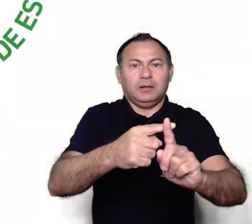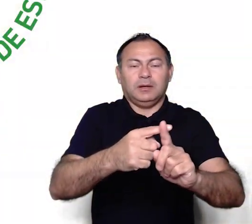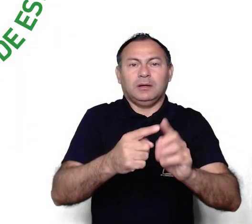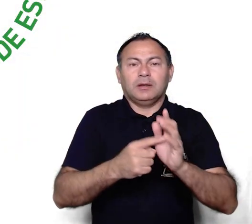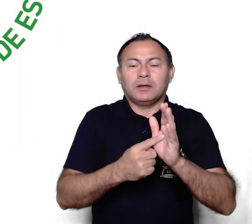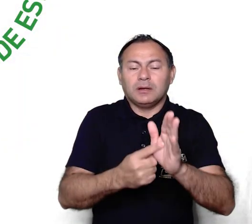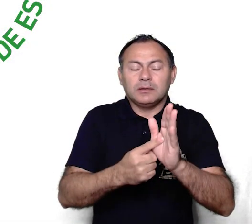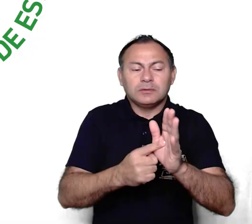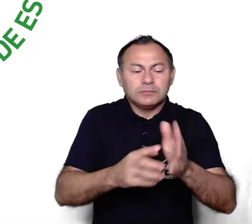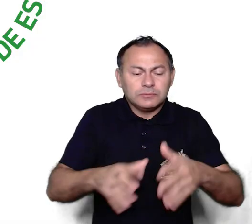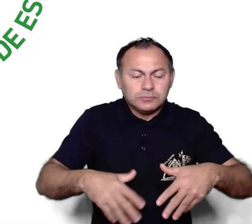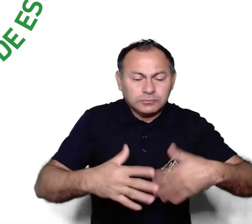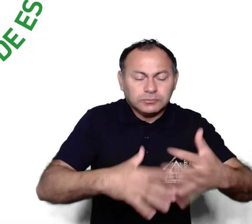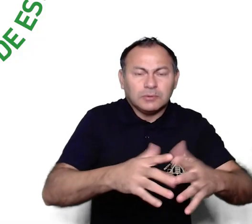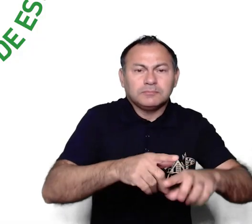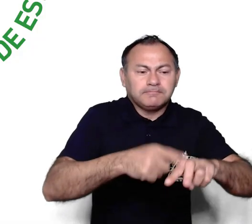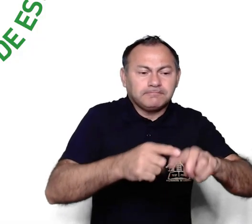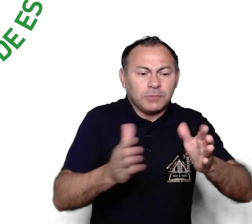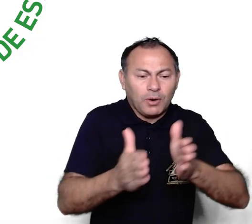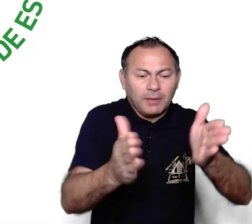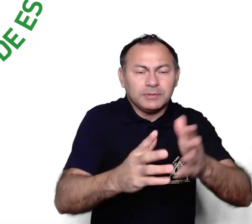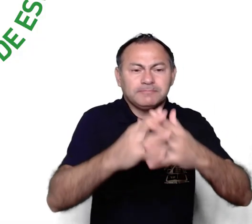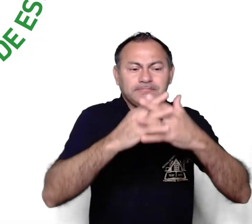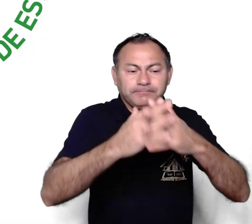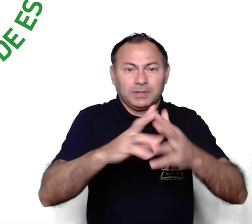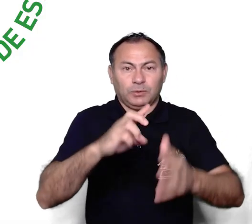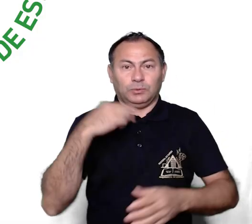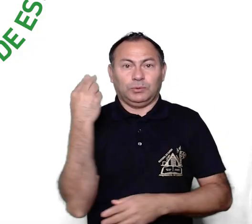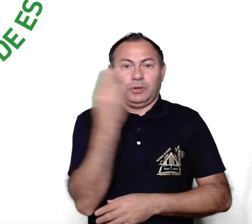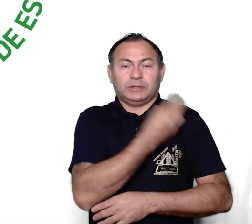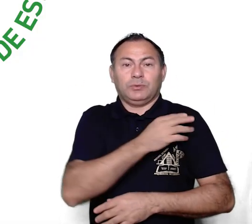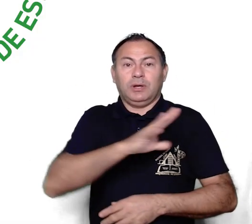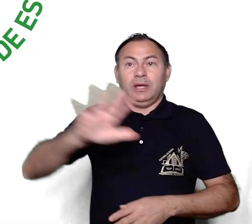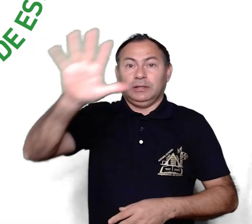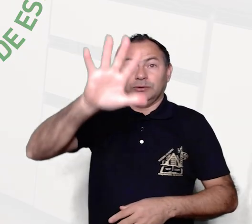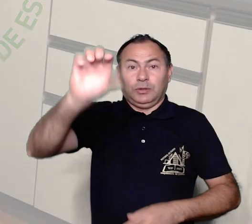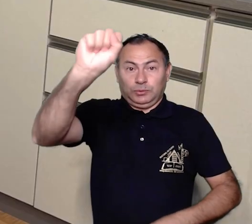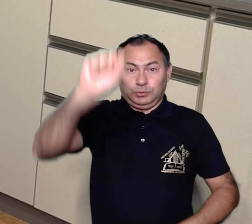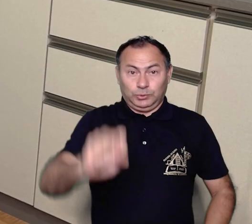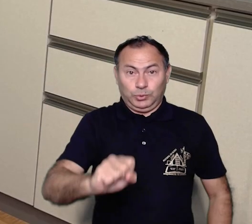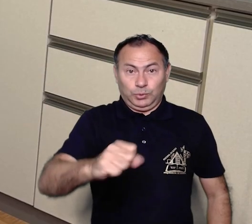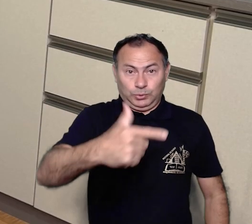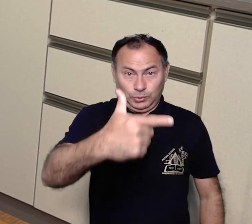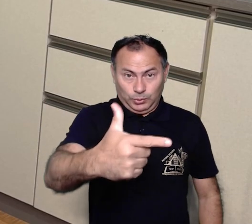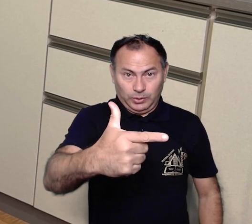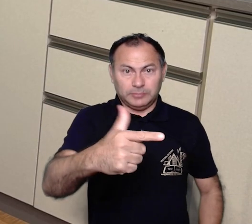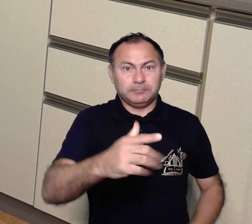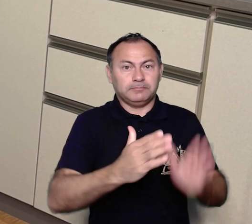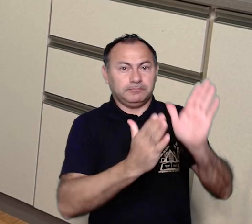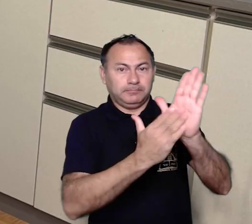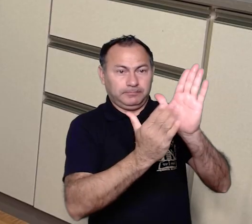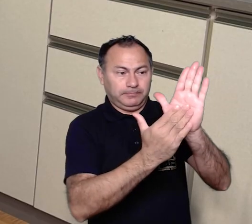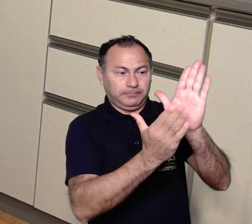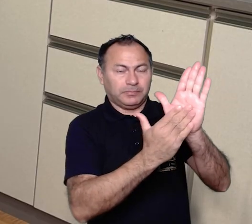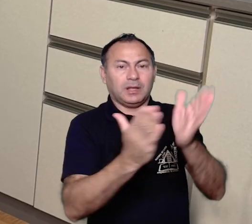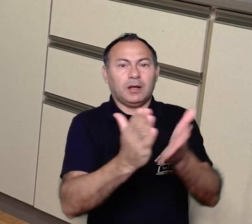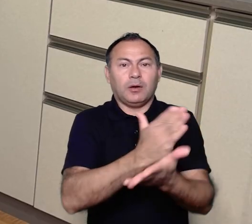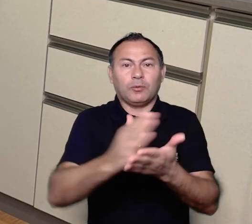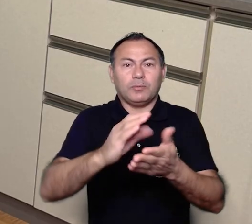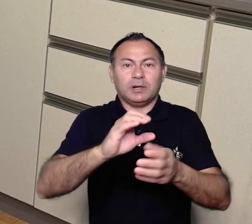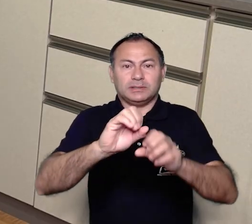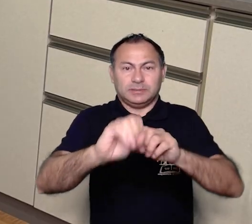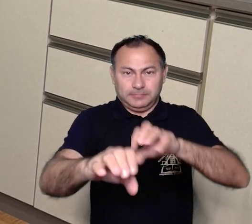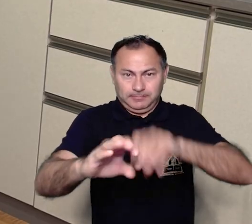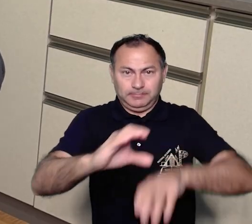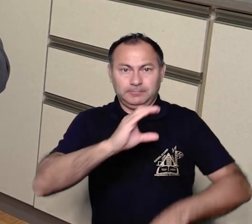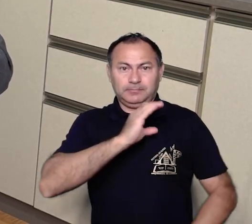bula, Spes não confunde, e o nosso regional, o Regional Sul 2, propõe algumas